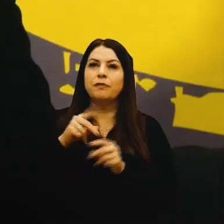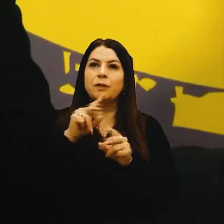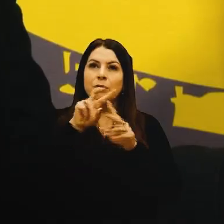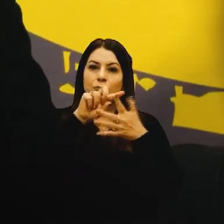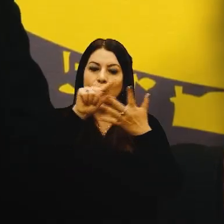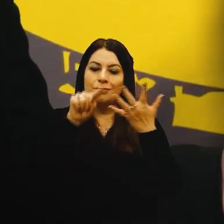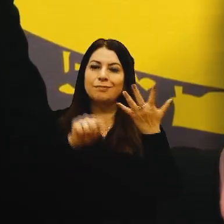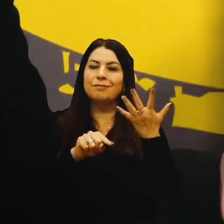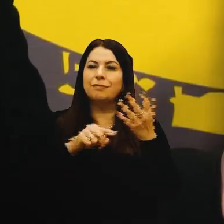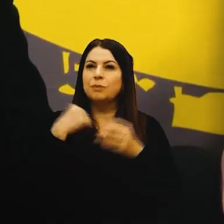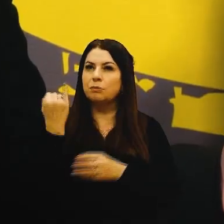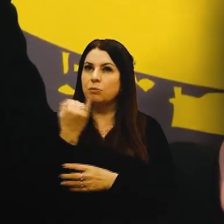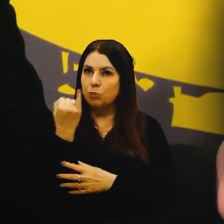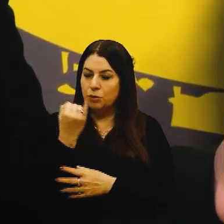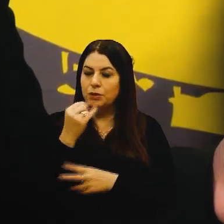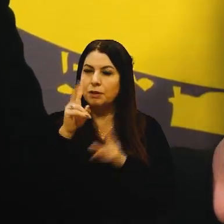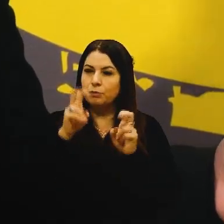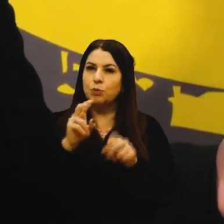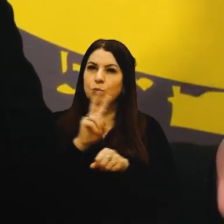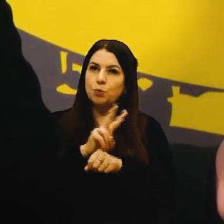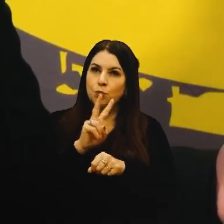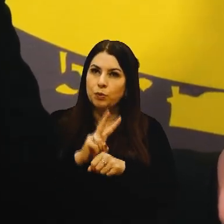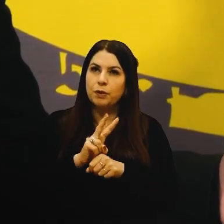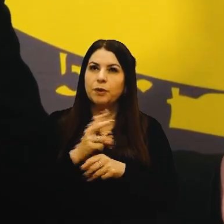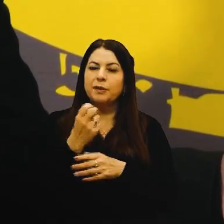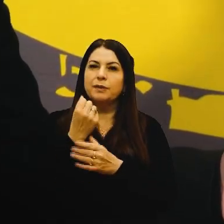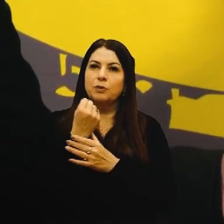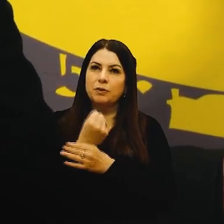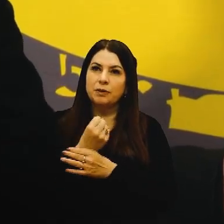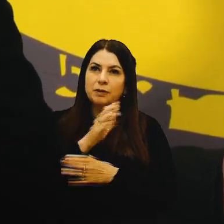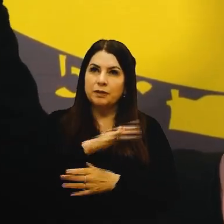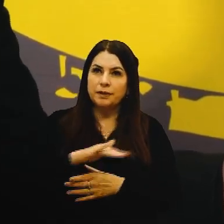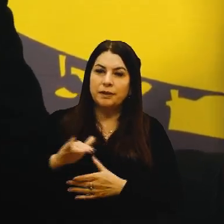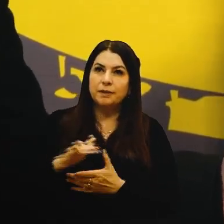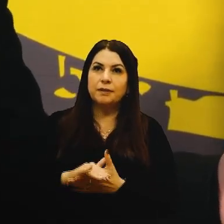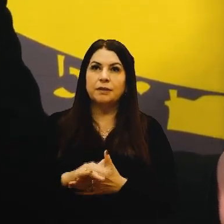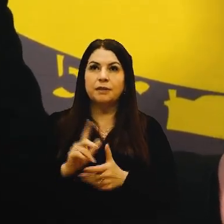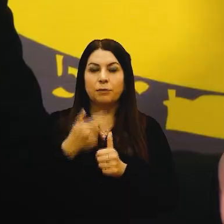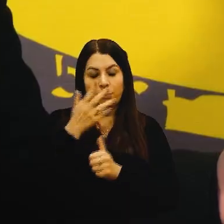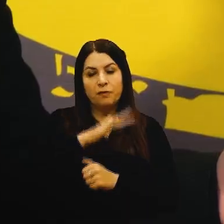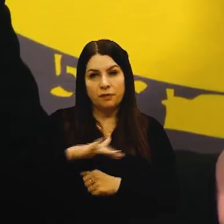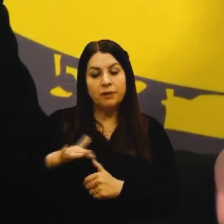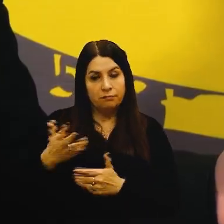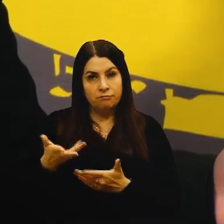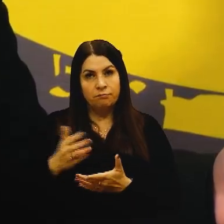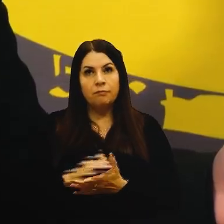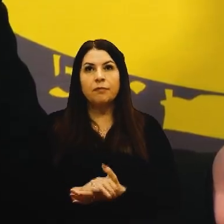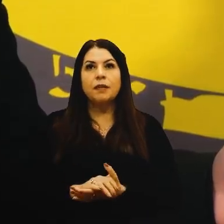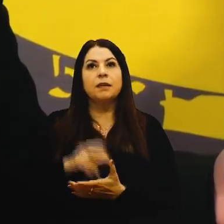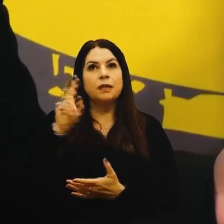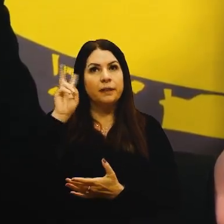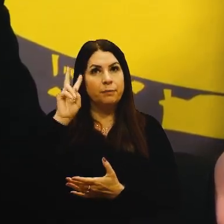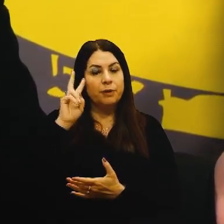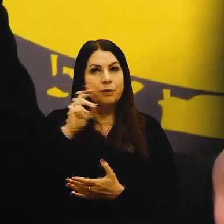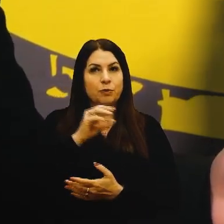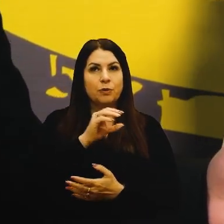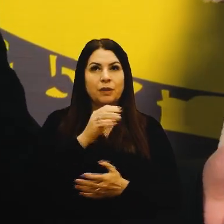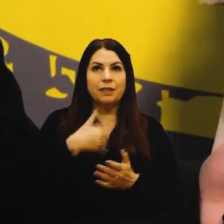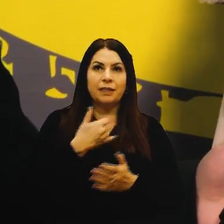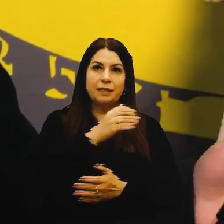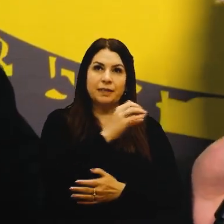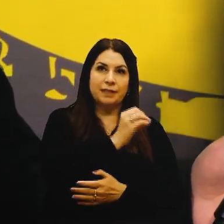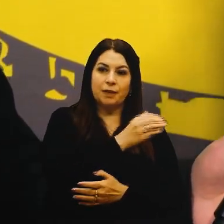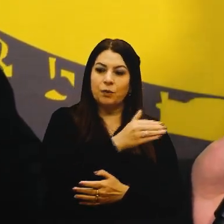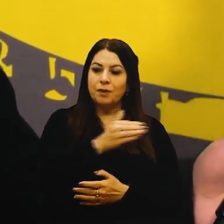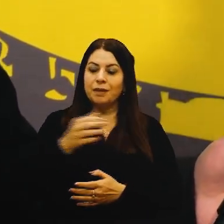desses temas tão importantes, que é o cuidado, a segurança das crianças da primeira infância, Lembrando que é do 0 aos